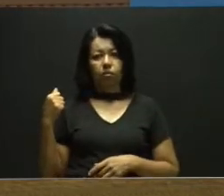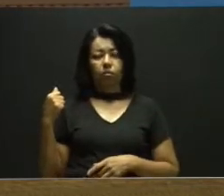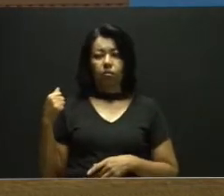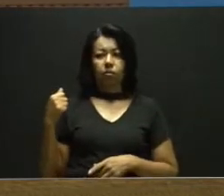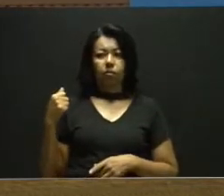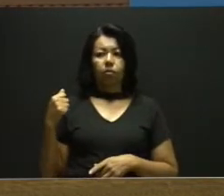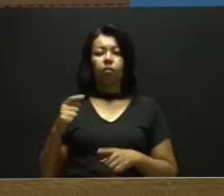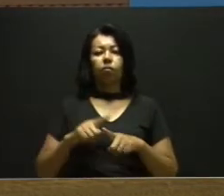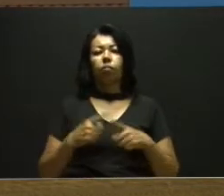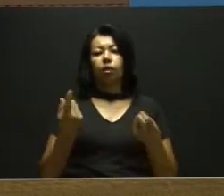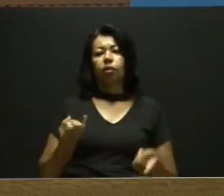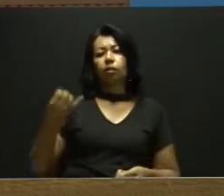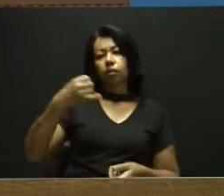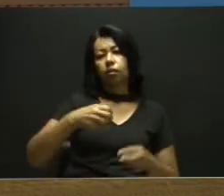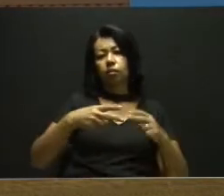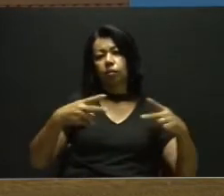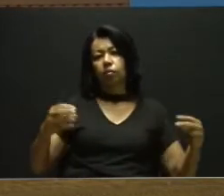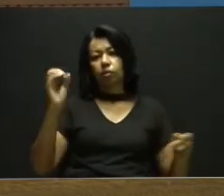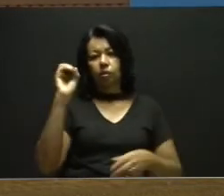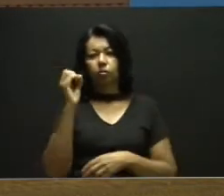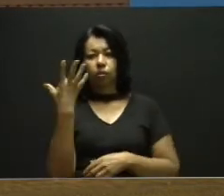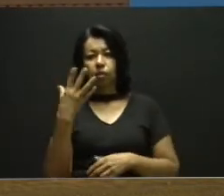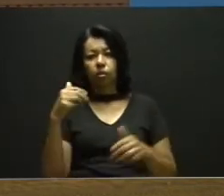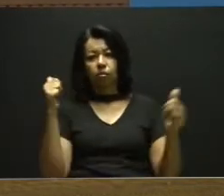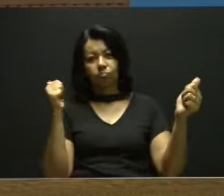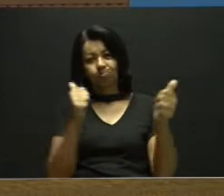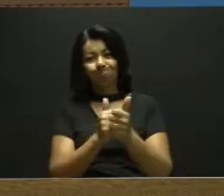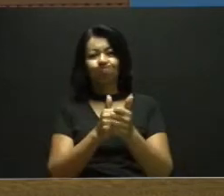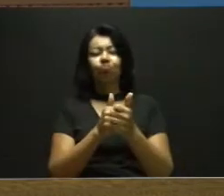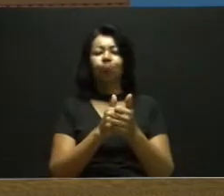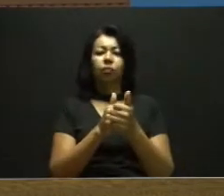mas sim de algo que aconteceu recentemente